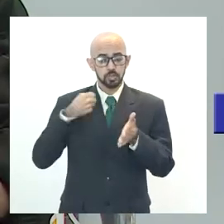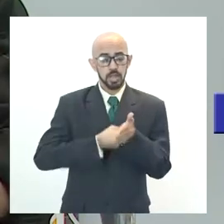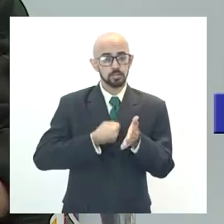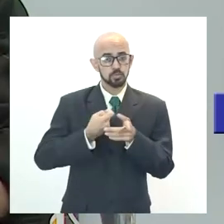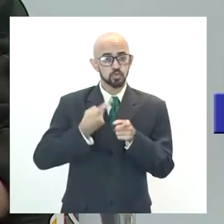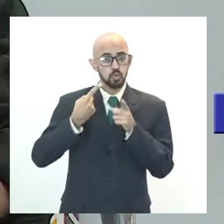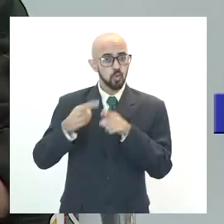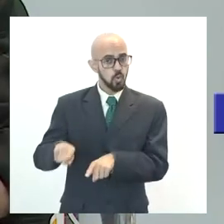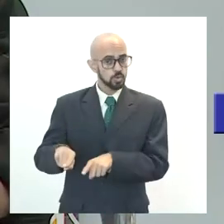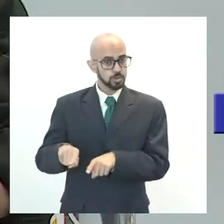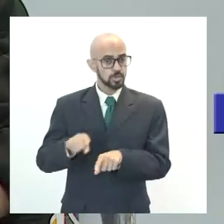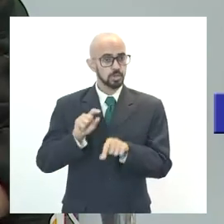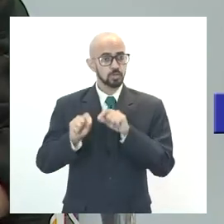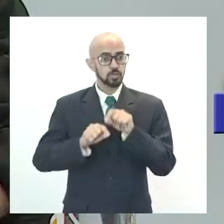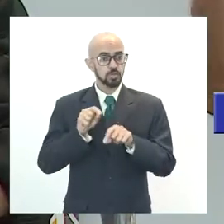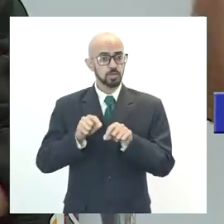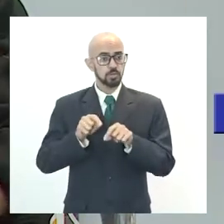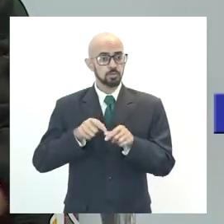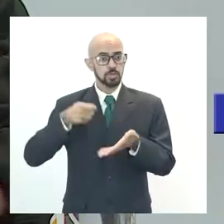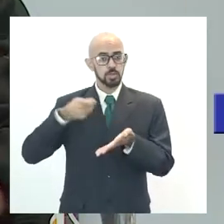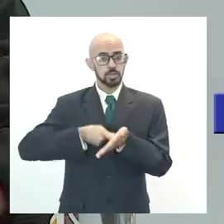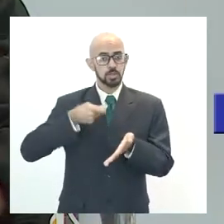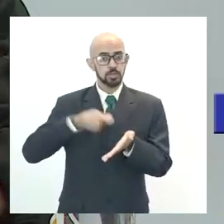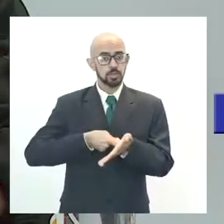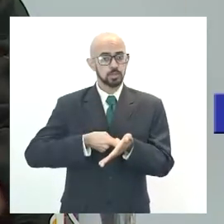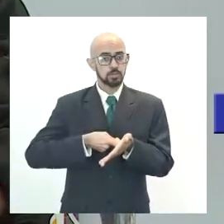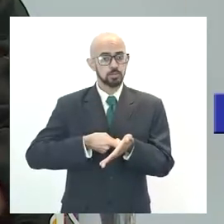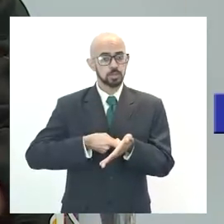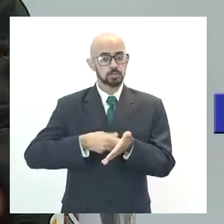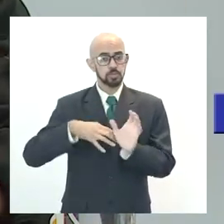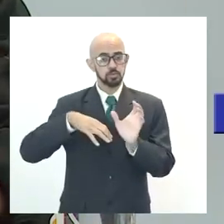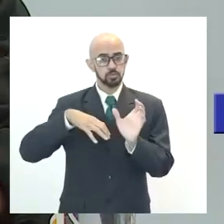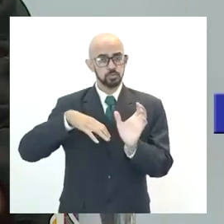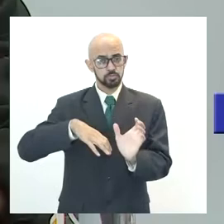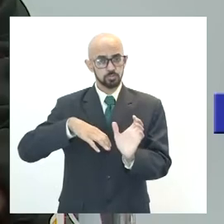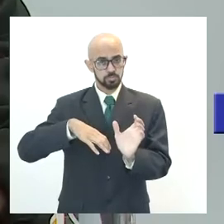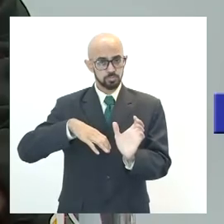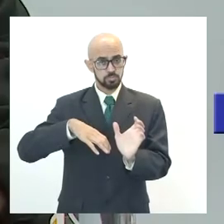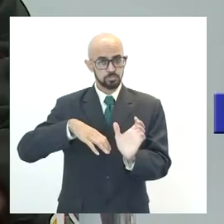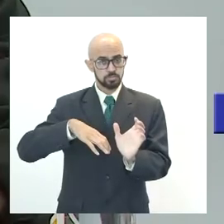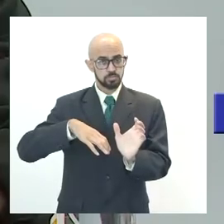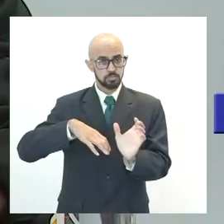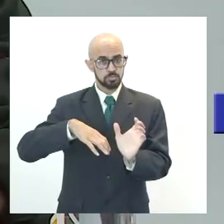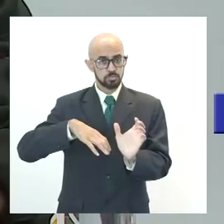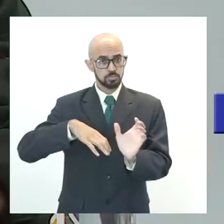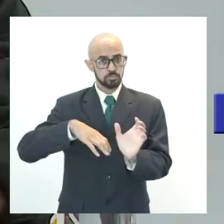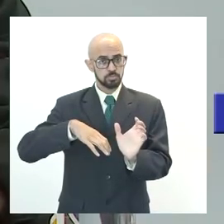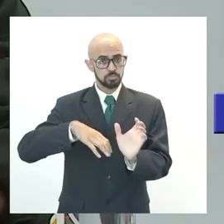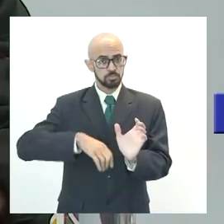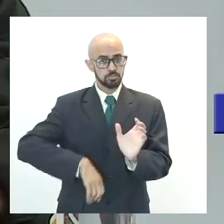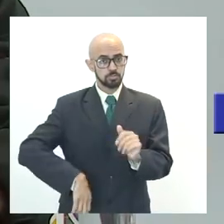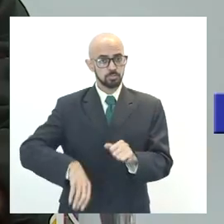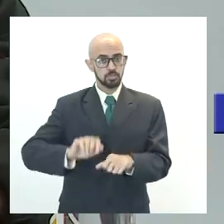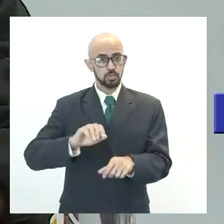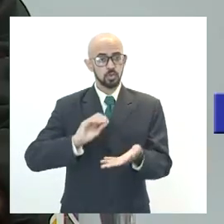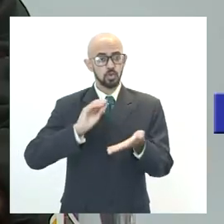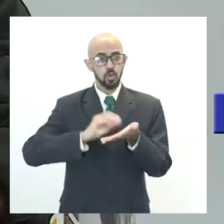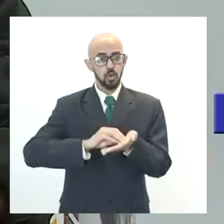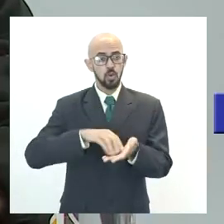uma uma determinação do de Brasília e colocou o palácio Gustavo Capanema